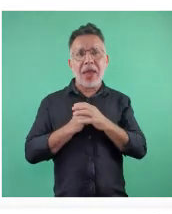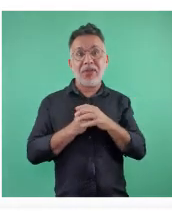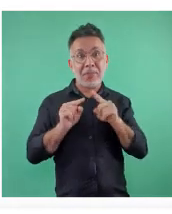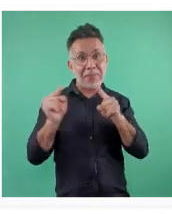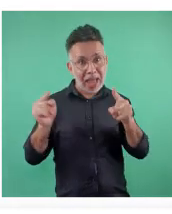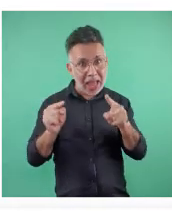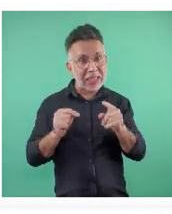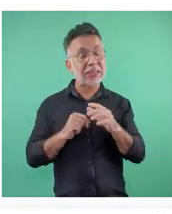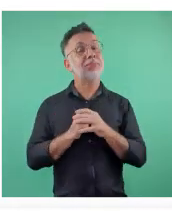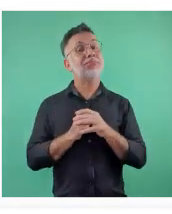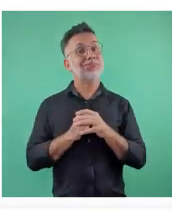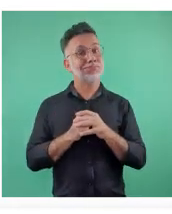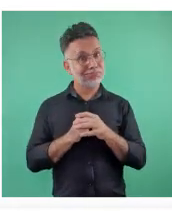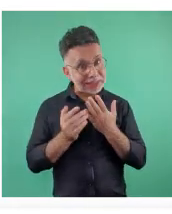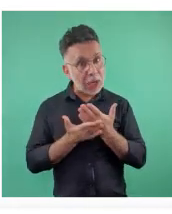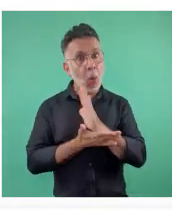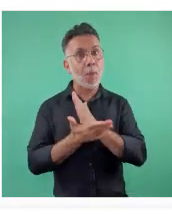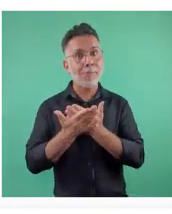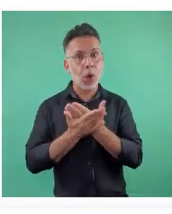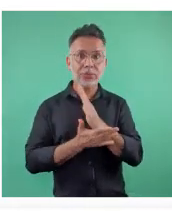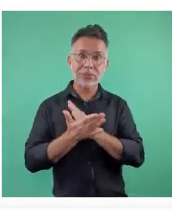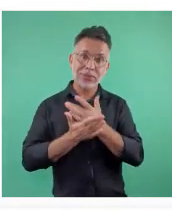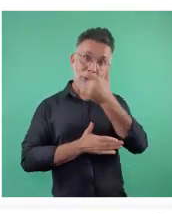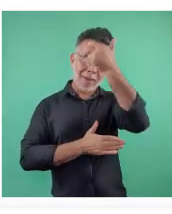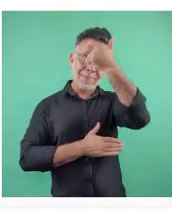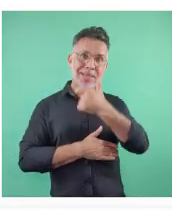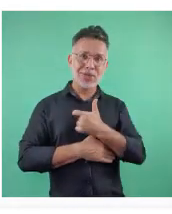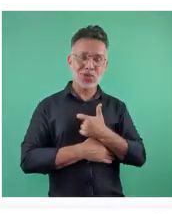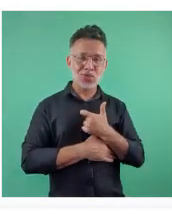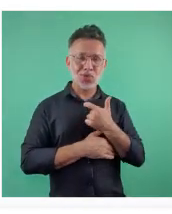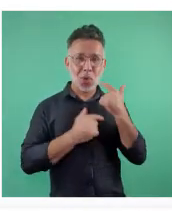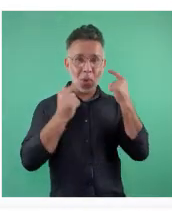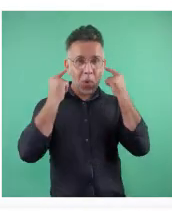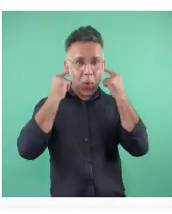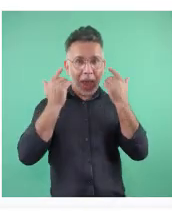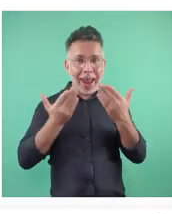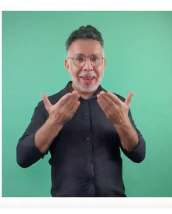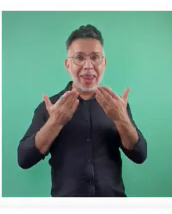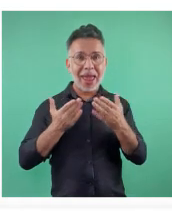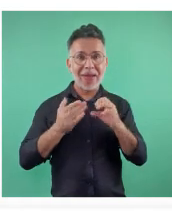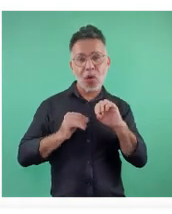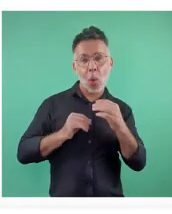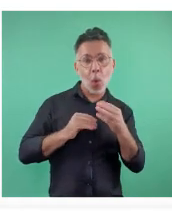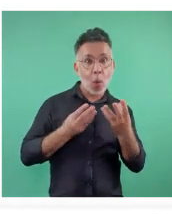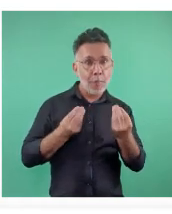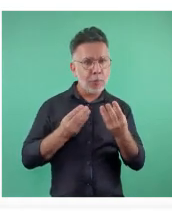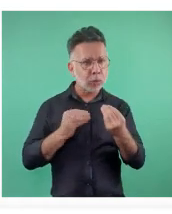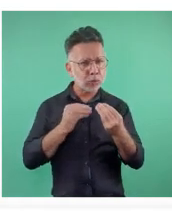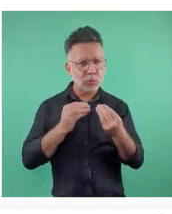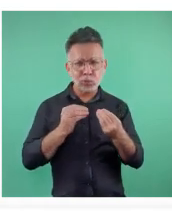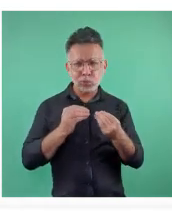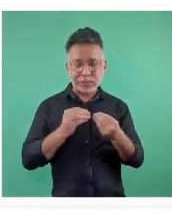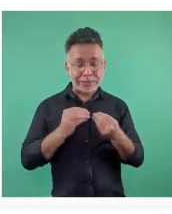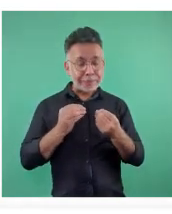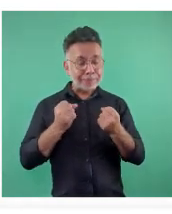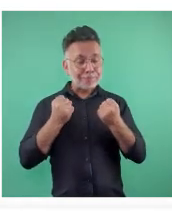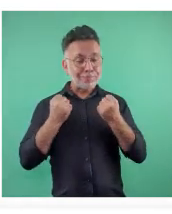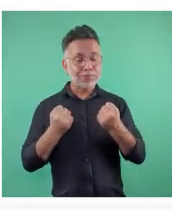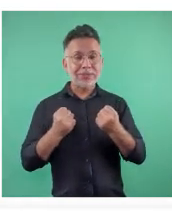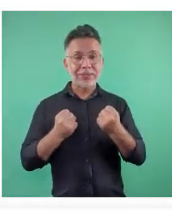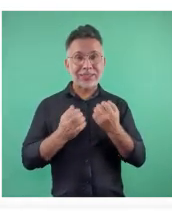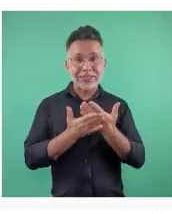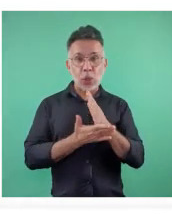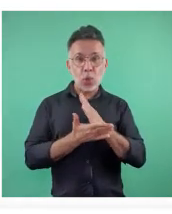que incomodam a pessoa num grau leve ou num grau muito severo de incômodo, algum tipo de